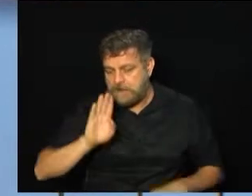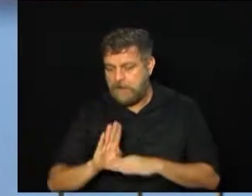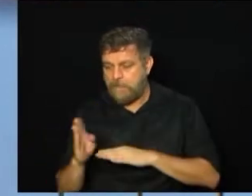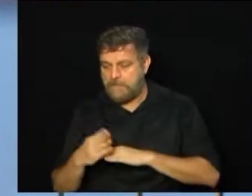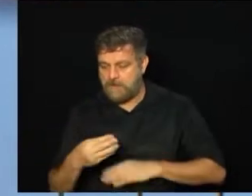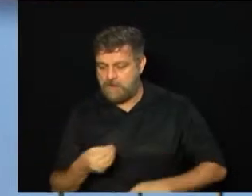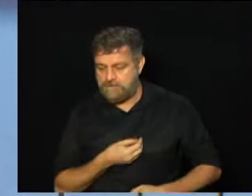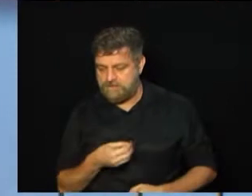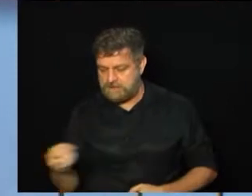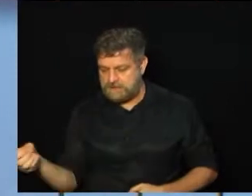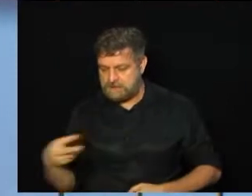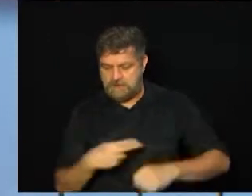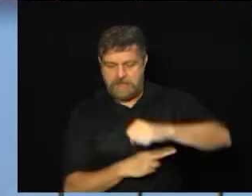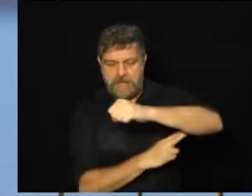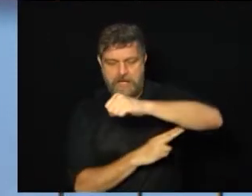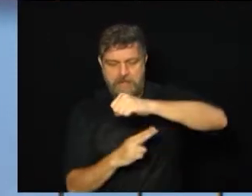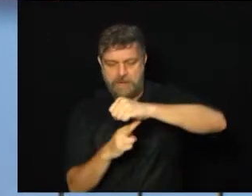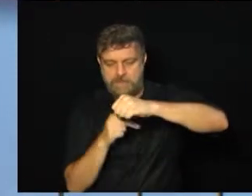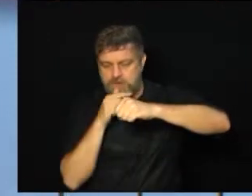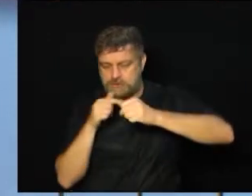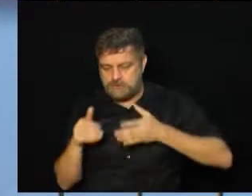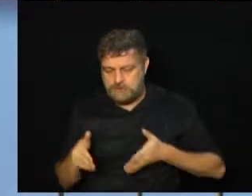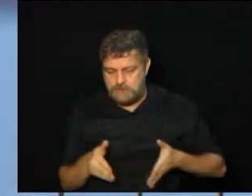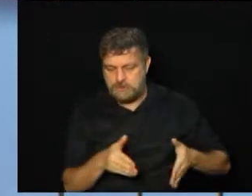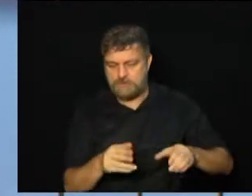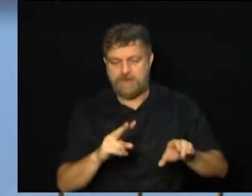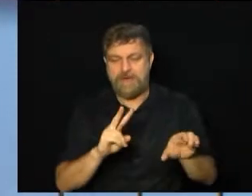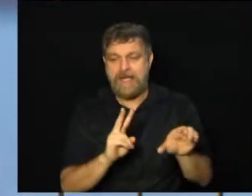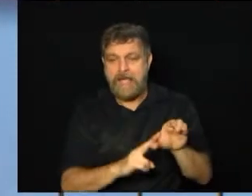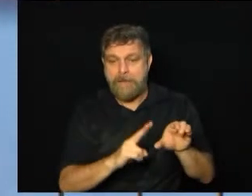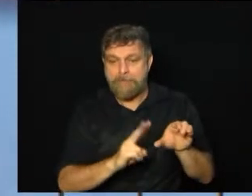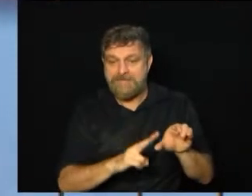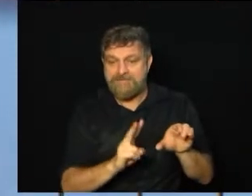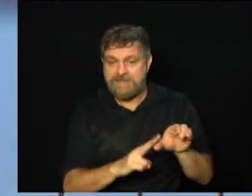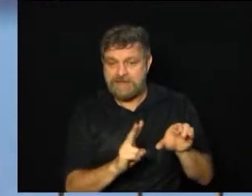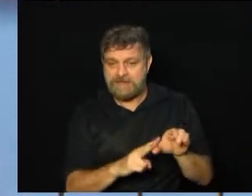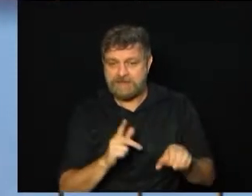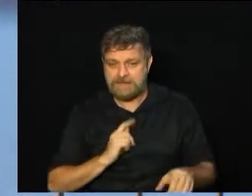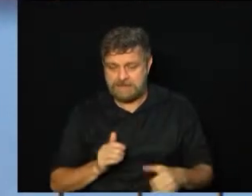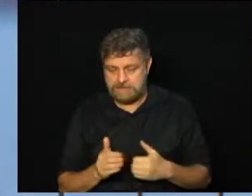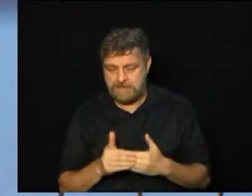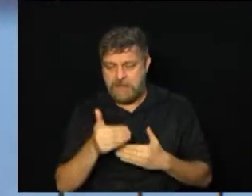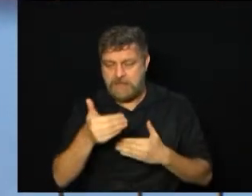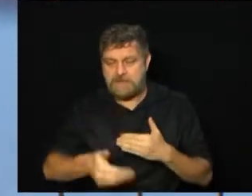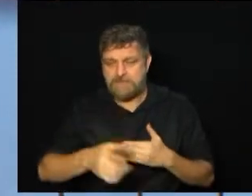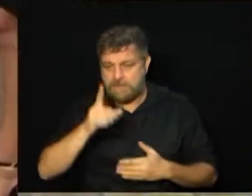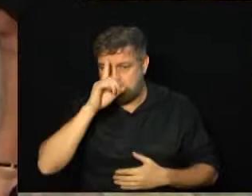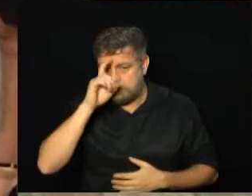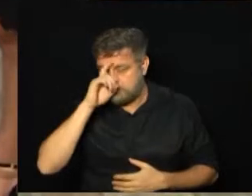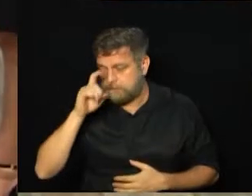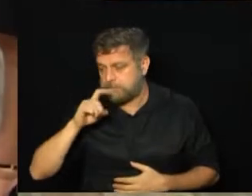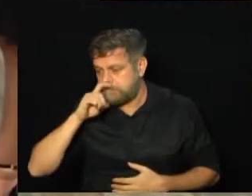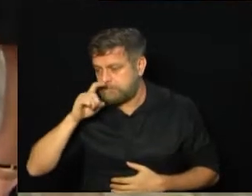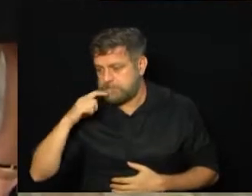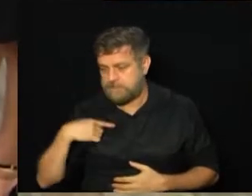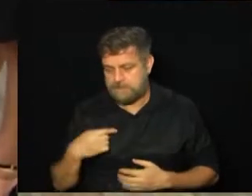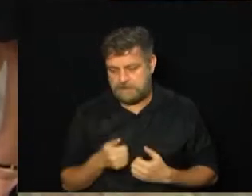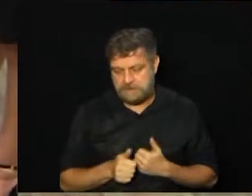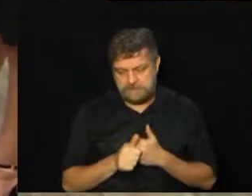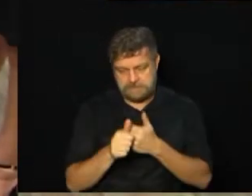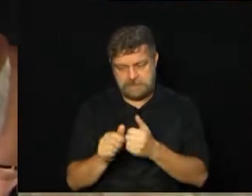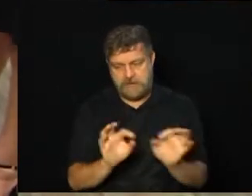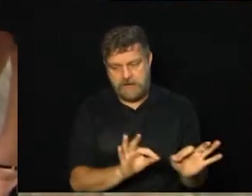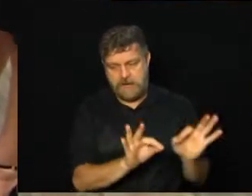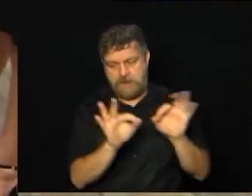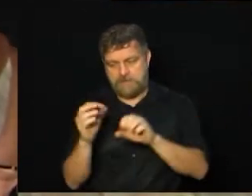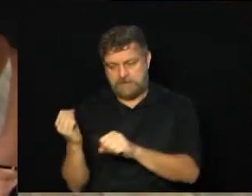também sobre a ponte do Rio Capivari, passando um pouquinho ali do Hospital Ouro Verde. Então, a gente segue acompanhando também